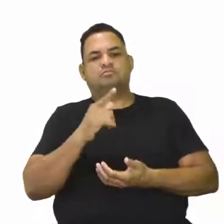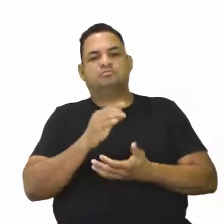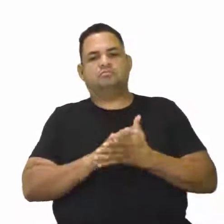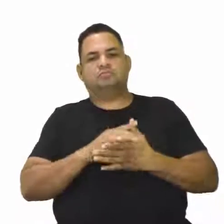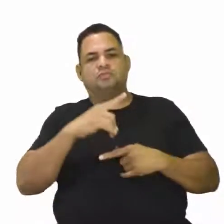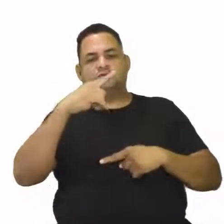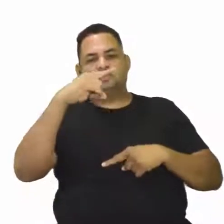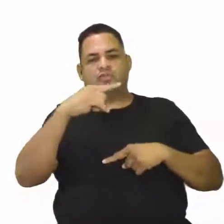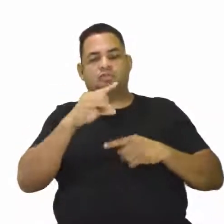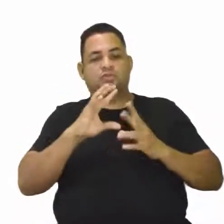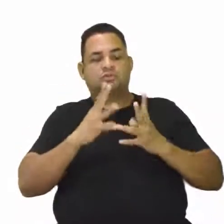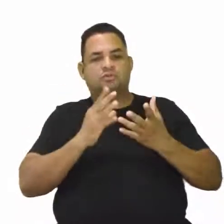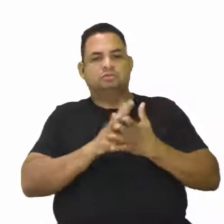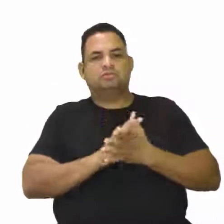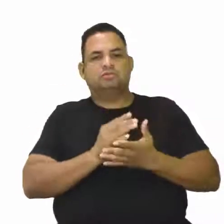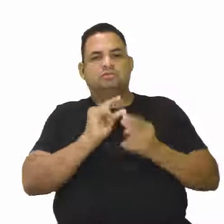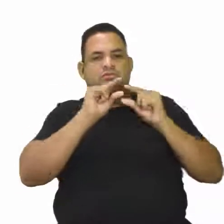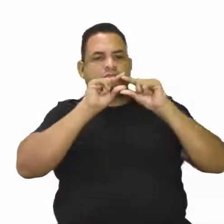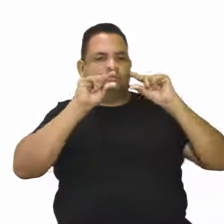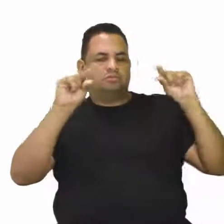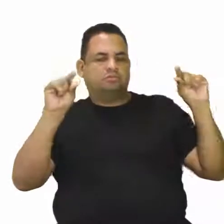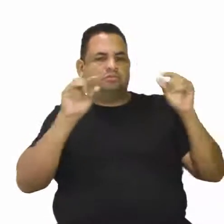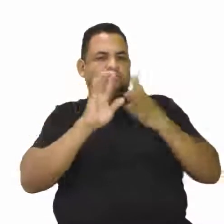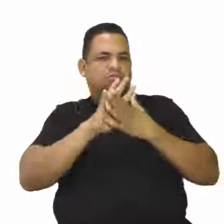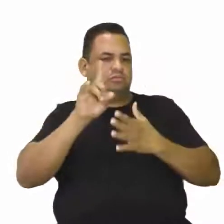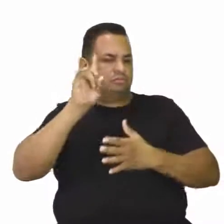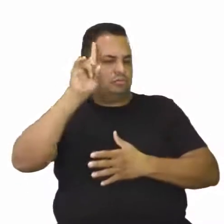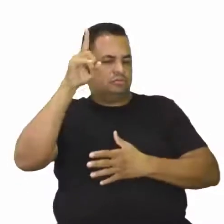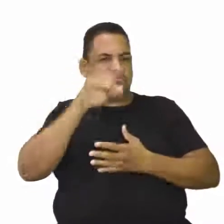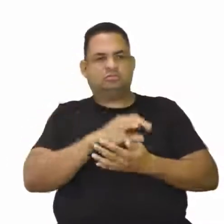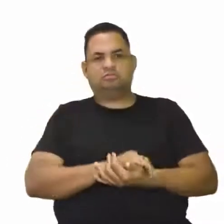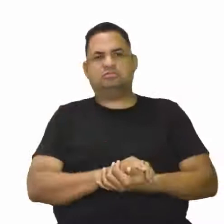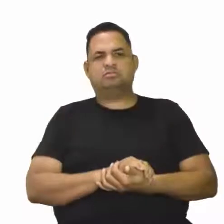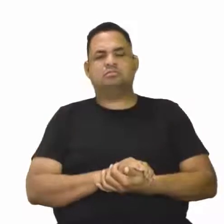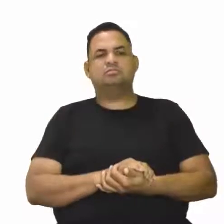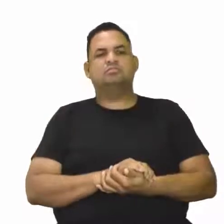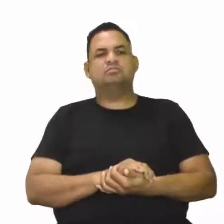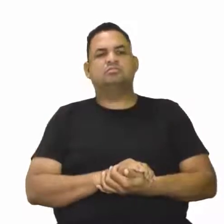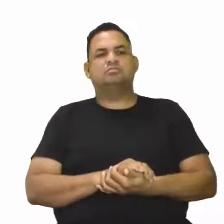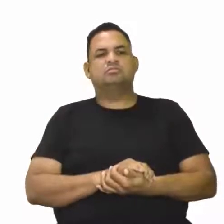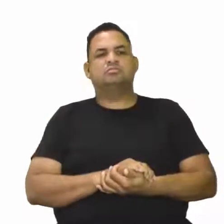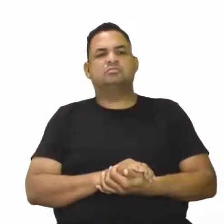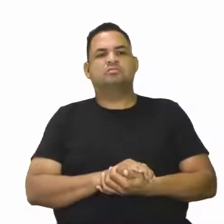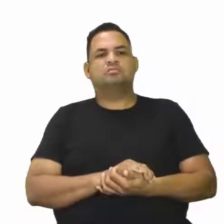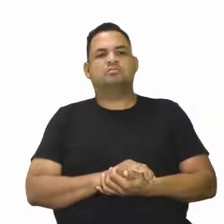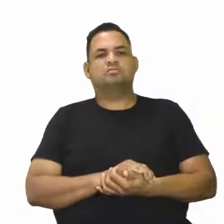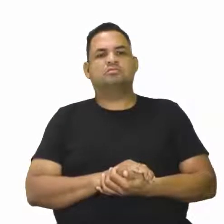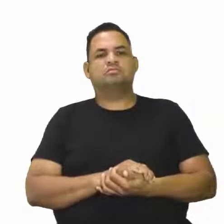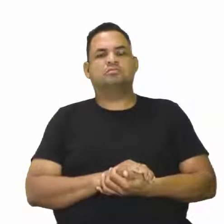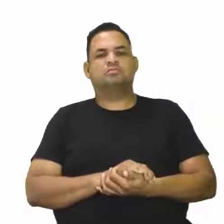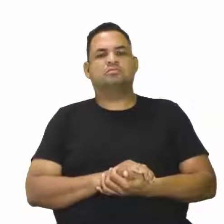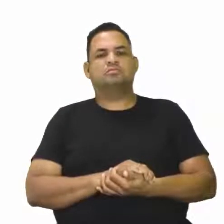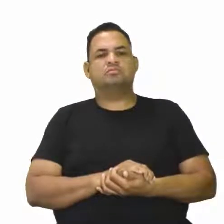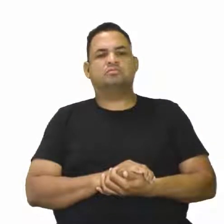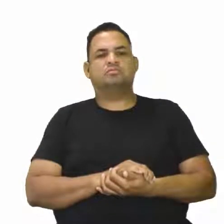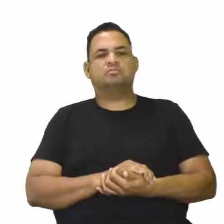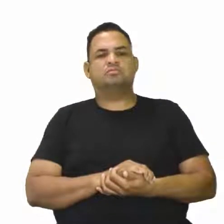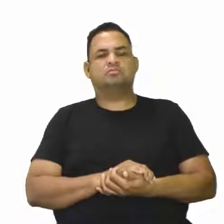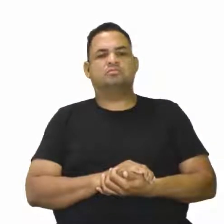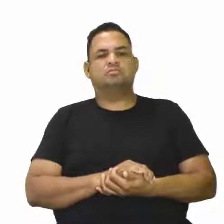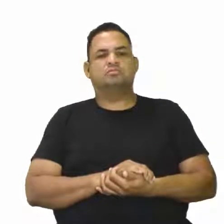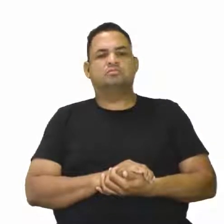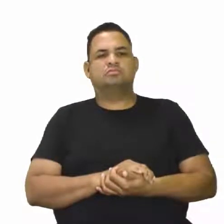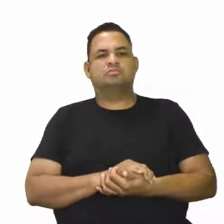inteiro, mas a gente já traz ali uma ideia do que é um texto informativo. Olha só, aumenta a quantidade de